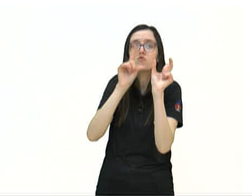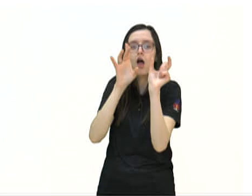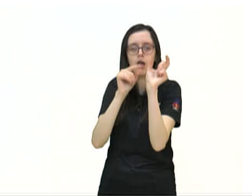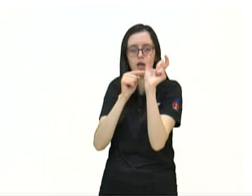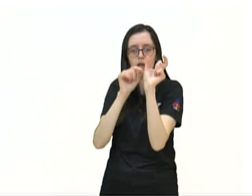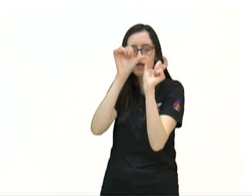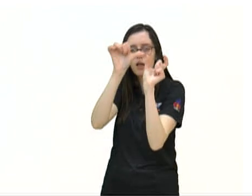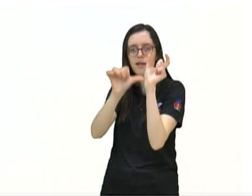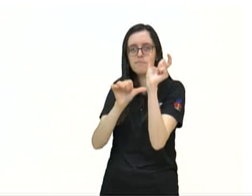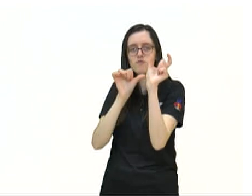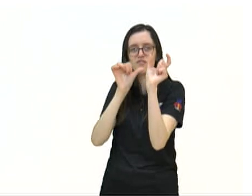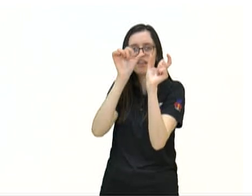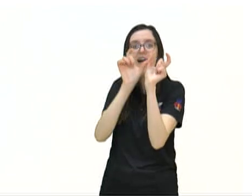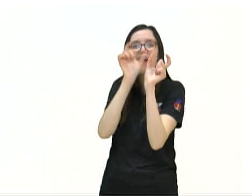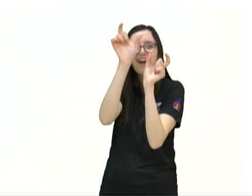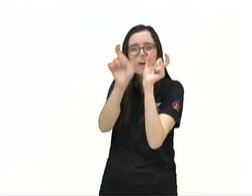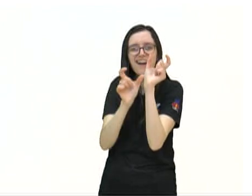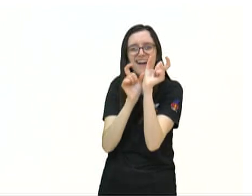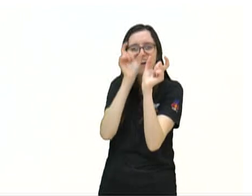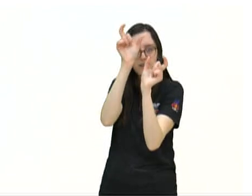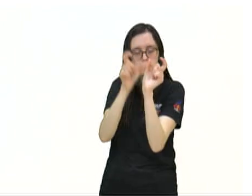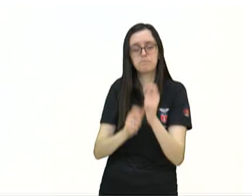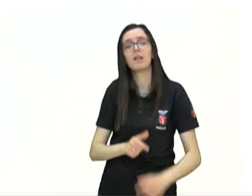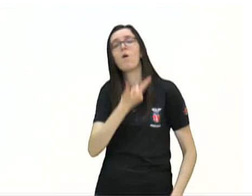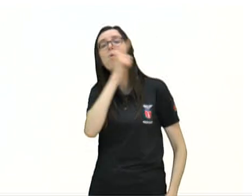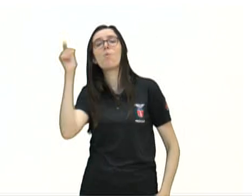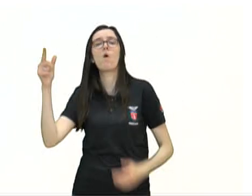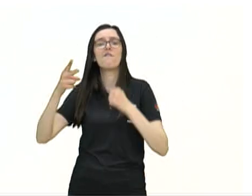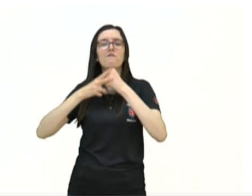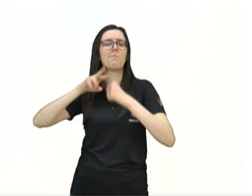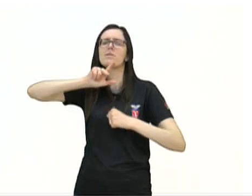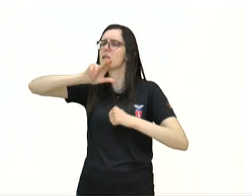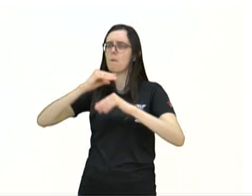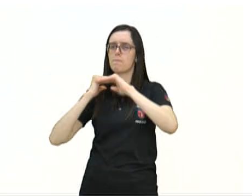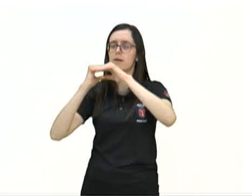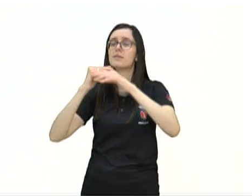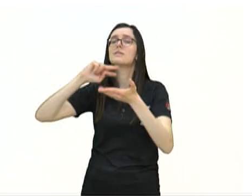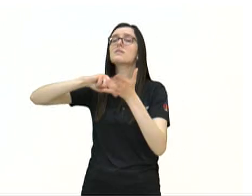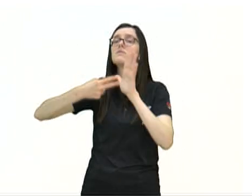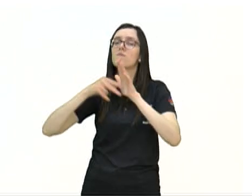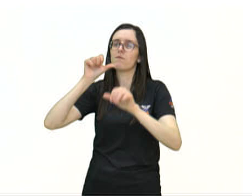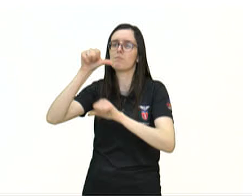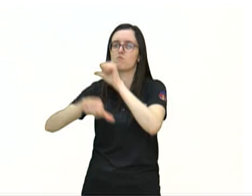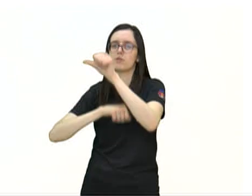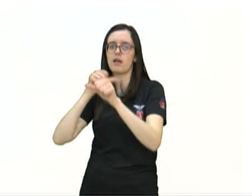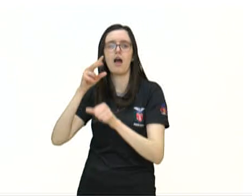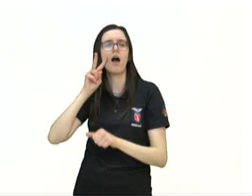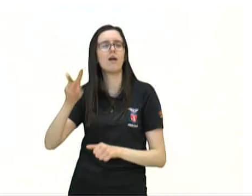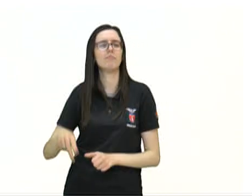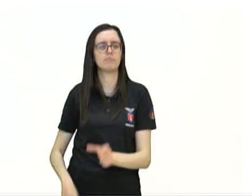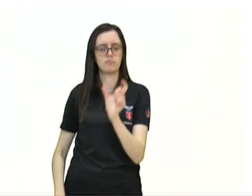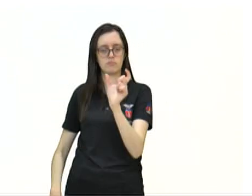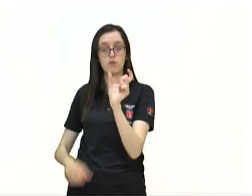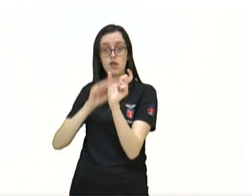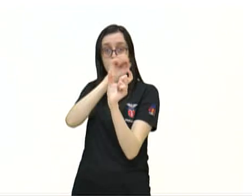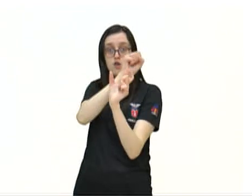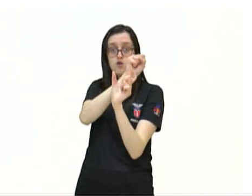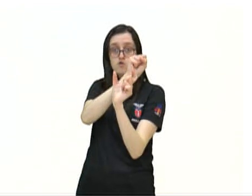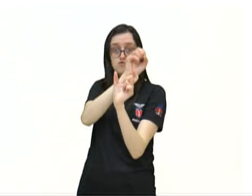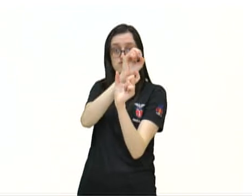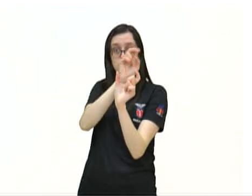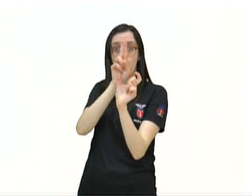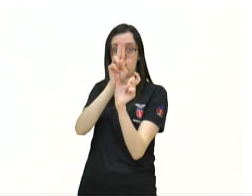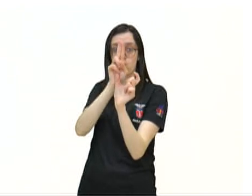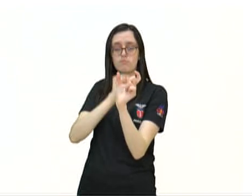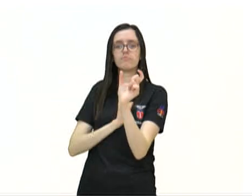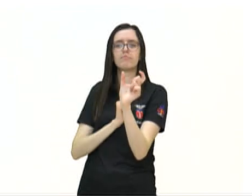no final. Irregulares são os verbos que possuem alteração no radical. Olha só, sou,